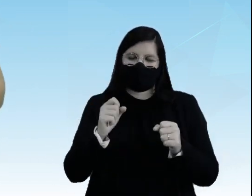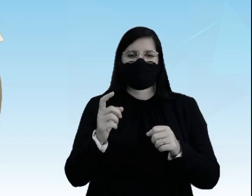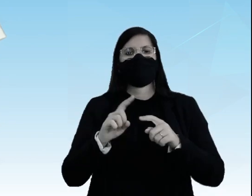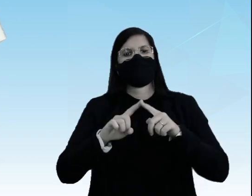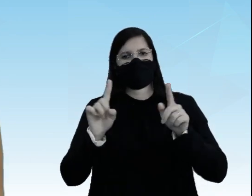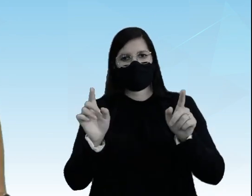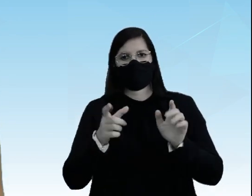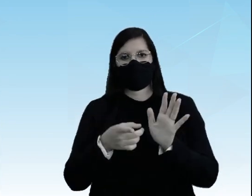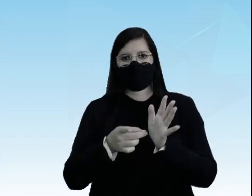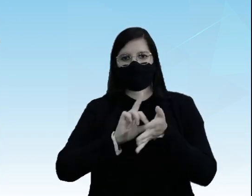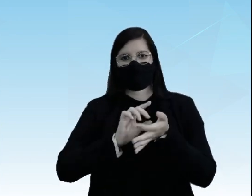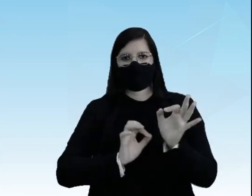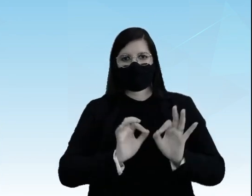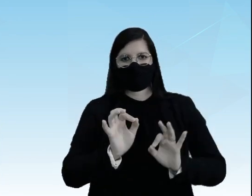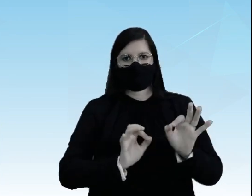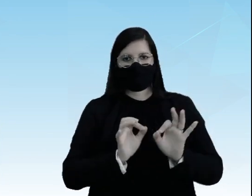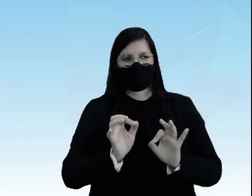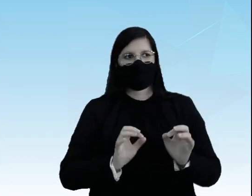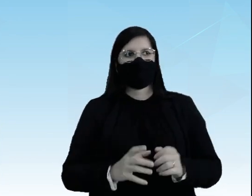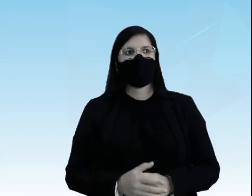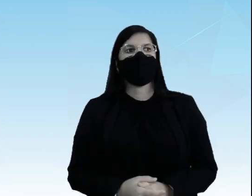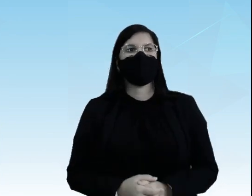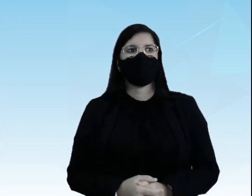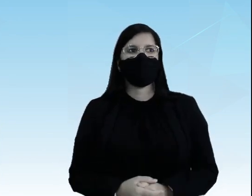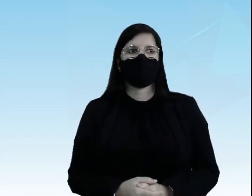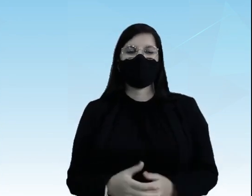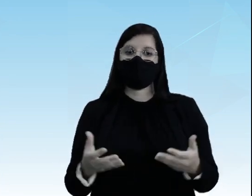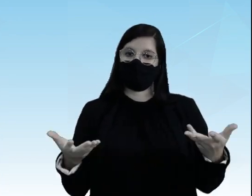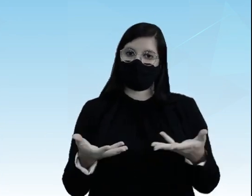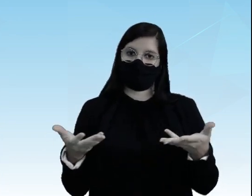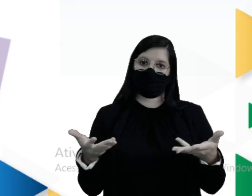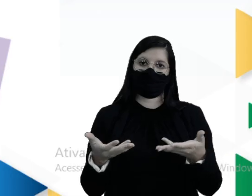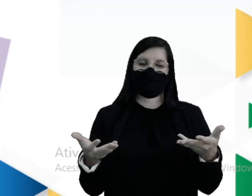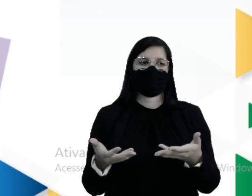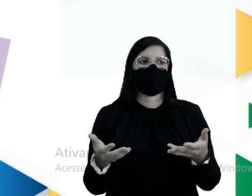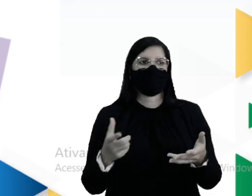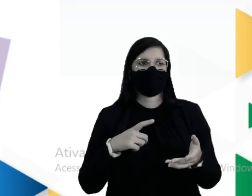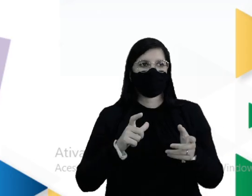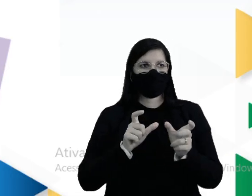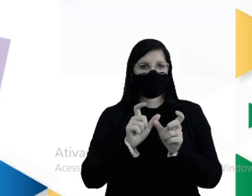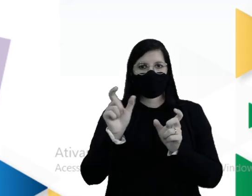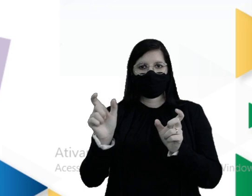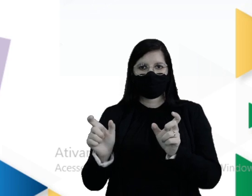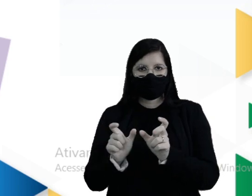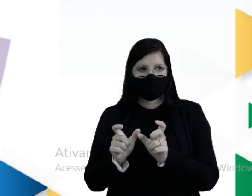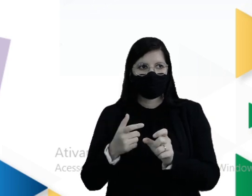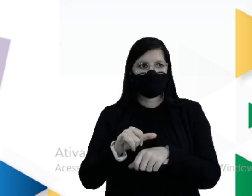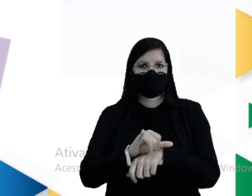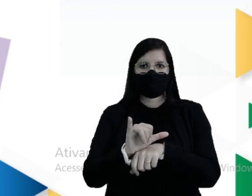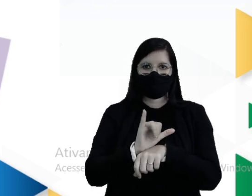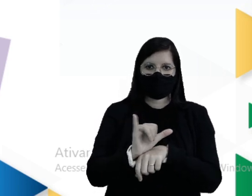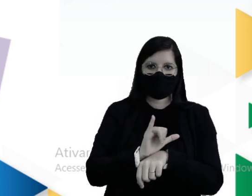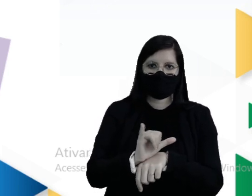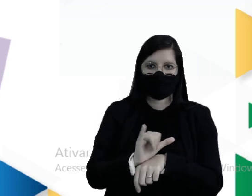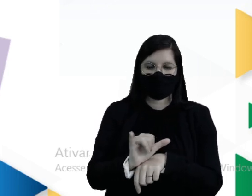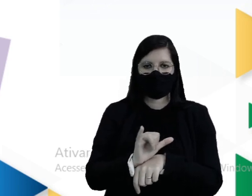planejaram. Então, vamos adiante. Olha o que eu trago para vocês, essas palavras-chave.